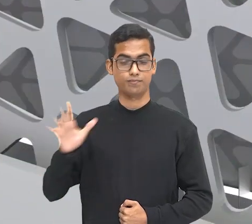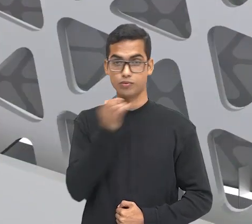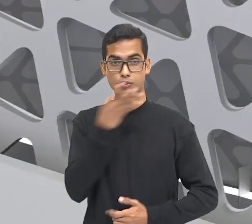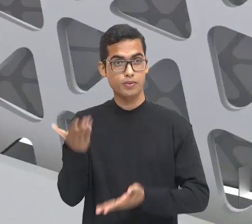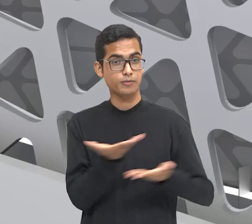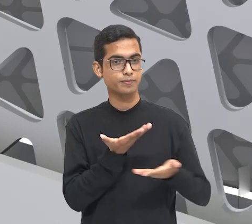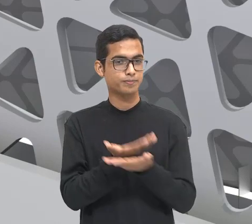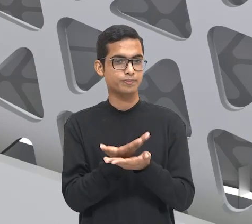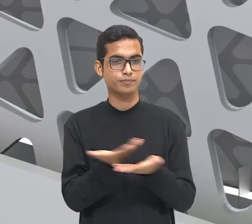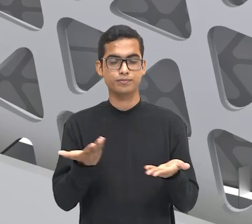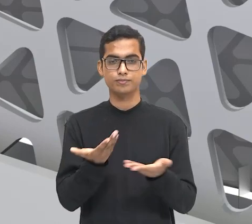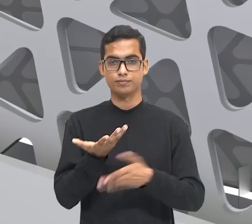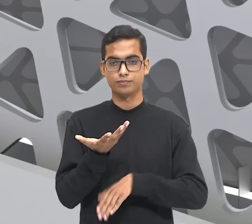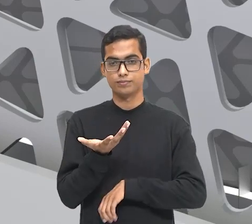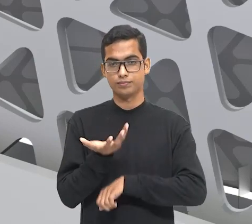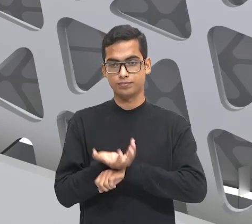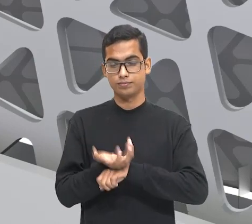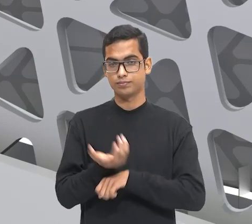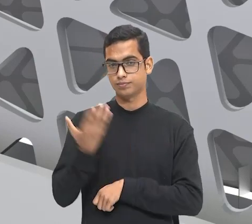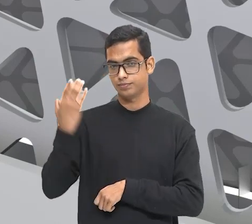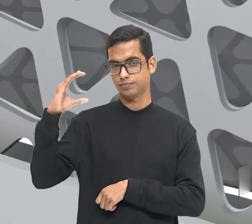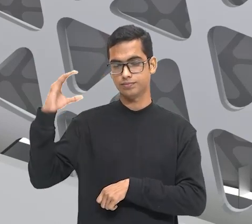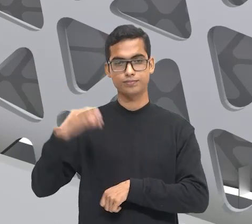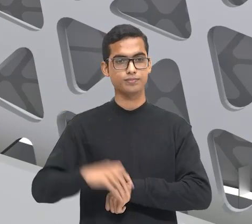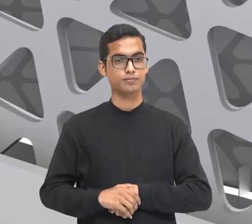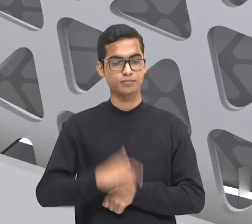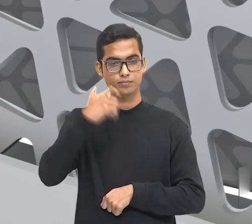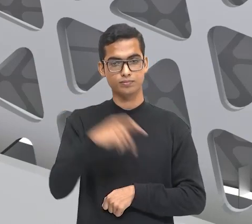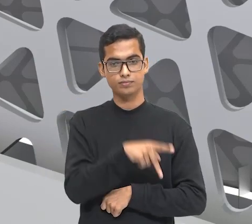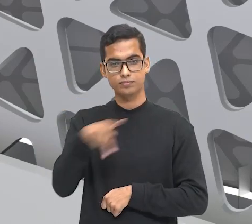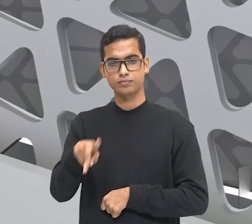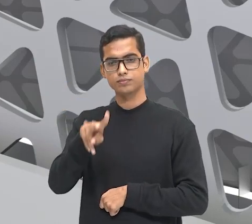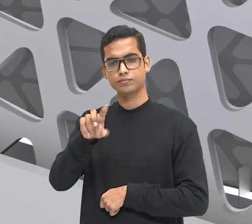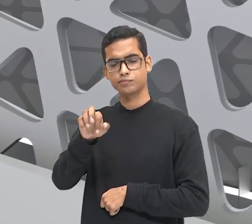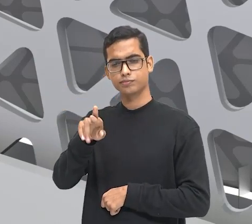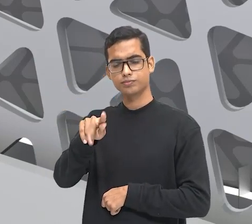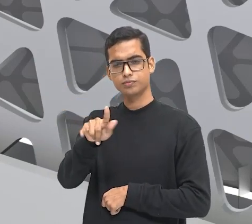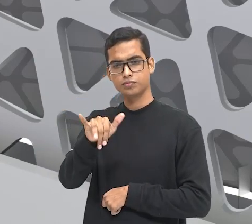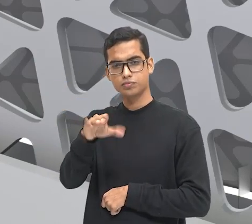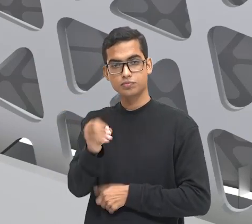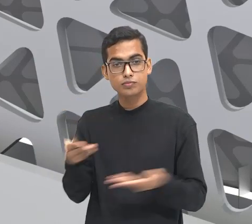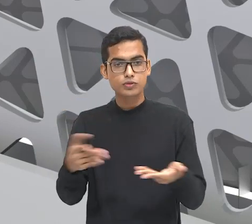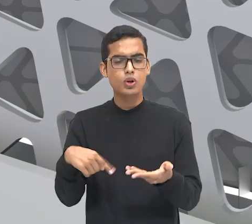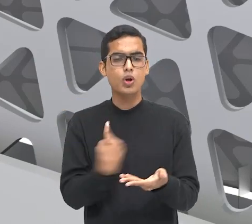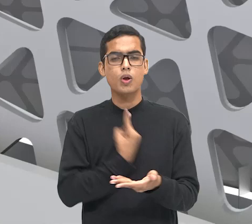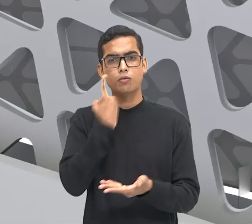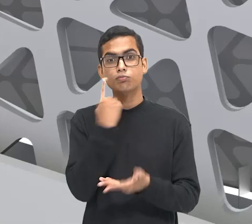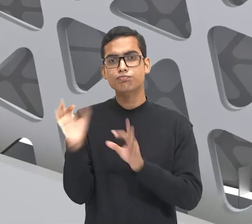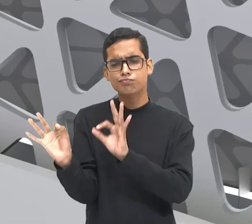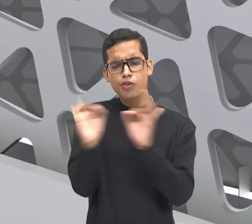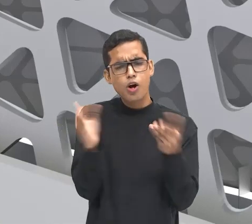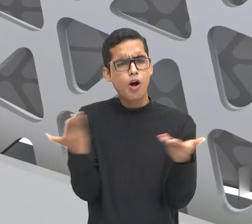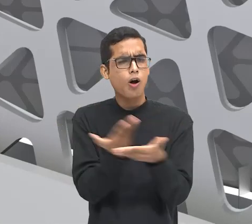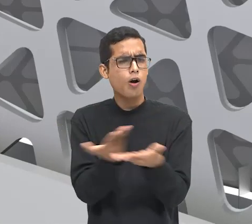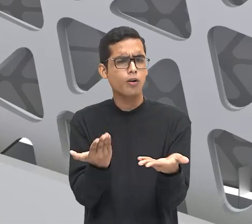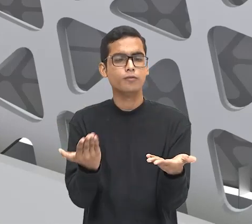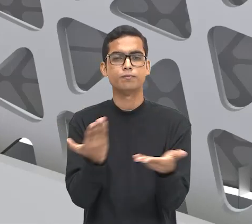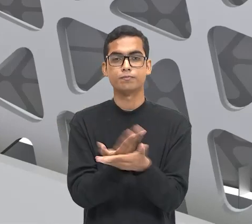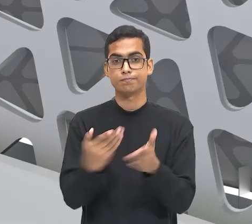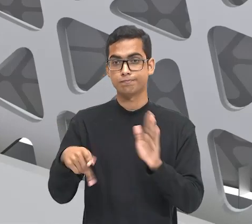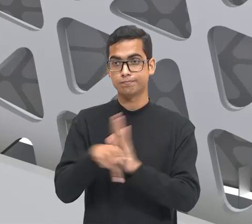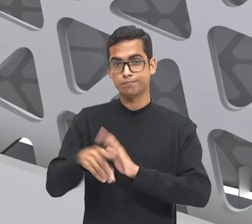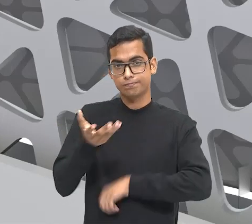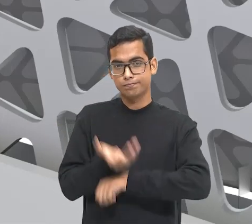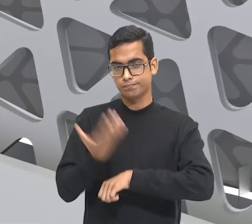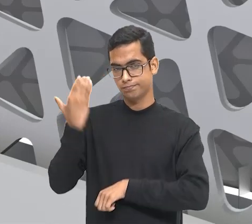Olá, sejam bem-vindos a mais uma aula do nosso componente de ciências. Eu sou o professor Virgílio Guedes e a partir de agora você acompanha comigo aí mais uma aula